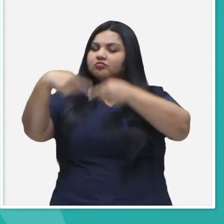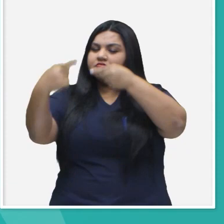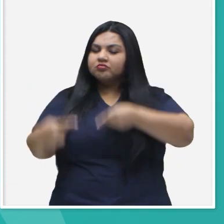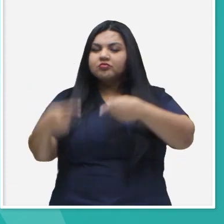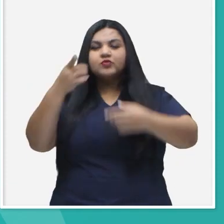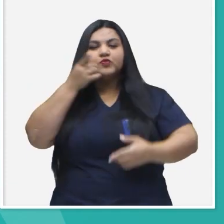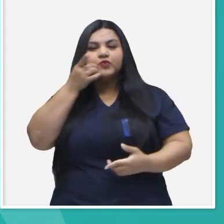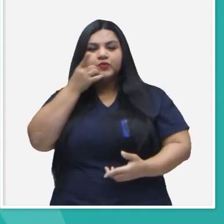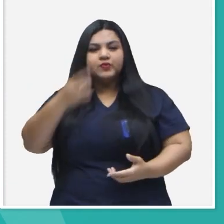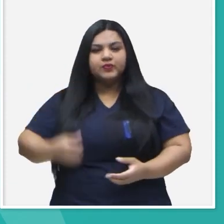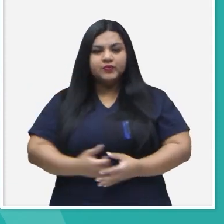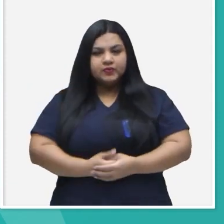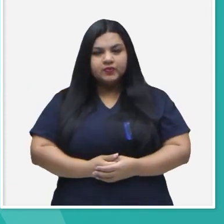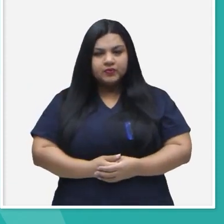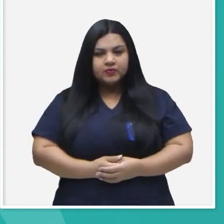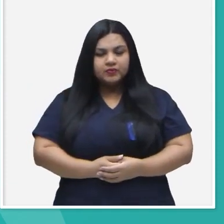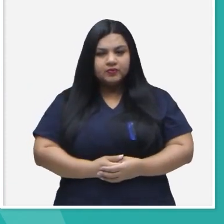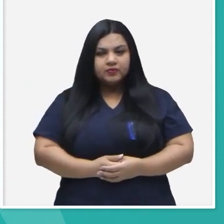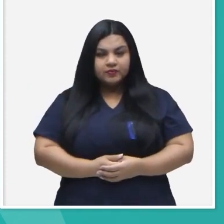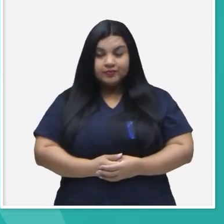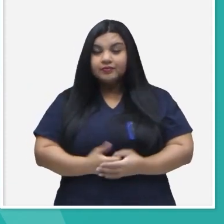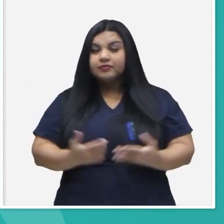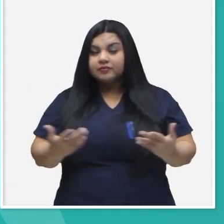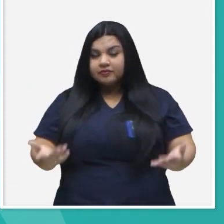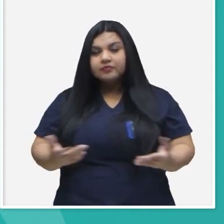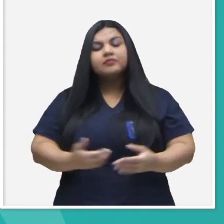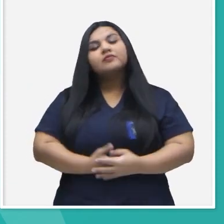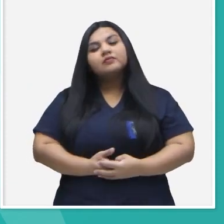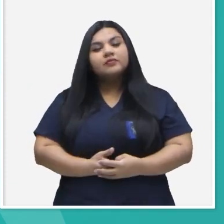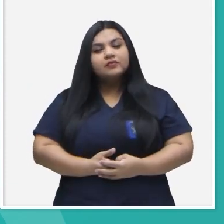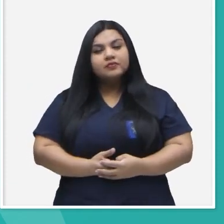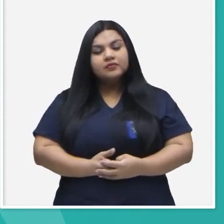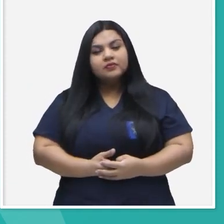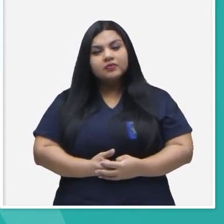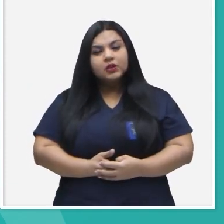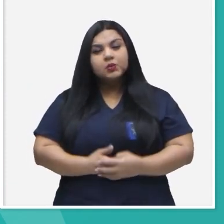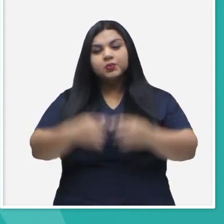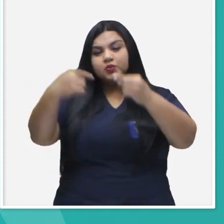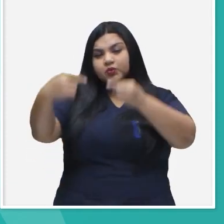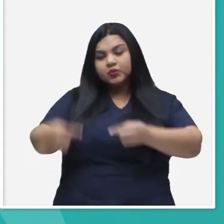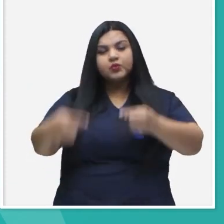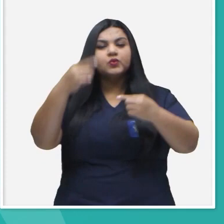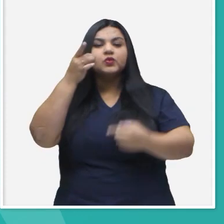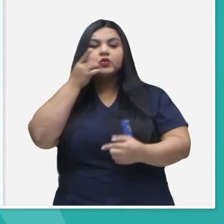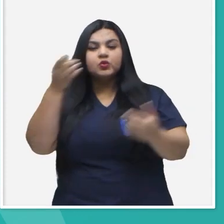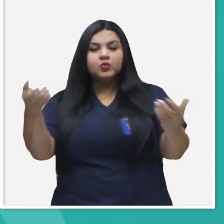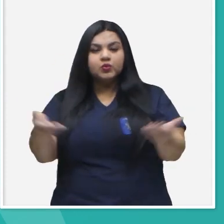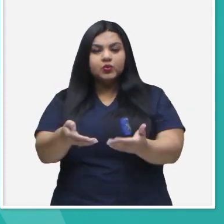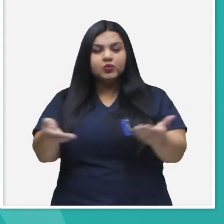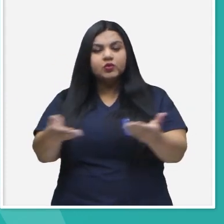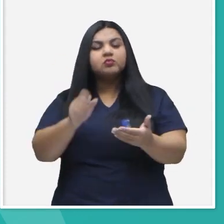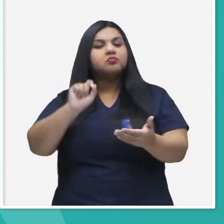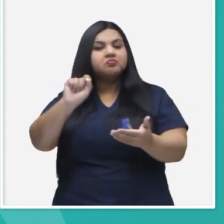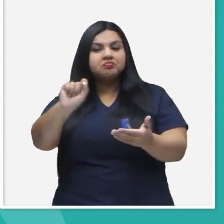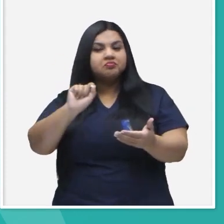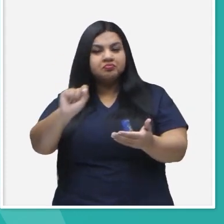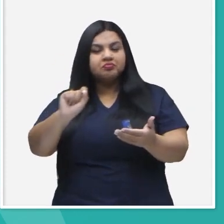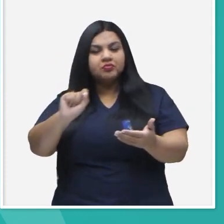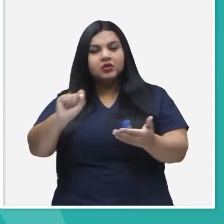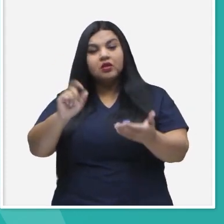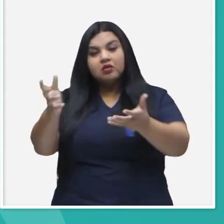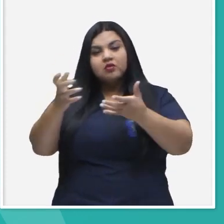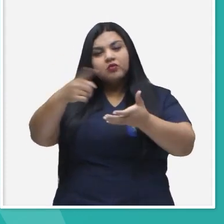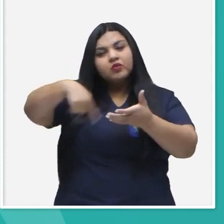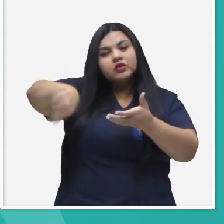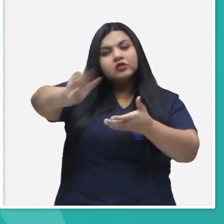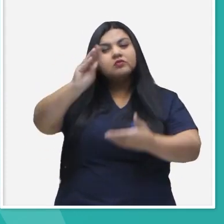do dia. Muito bem, turmas! O desafio do dia de hoje é o seguinte: eu quero que